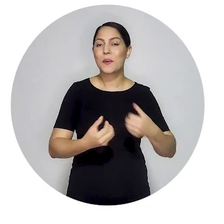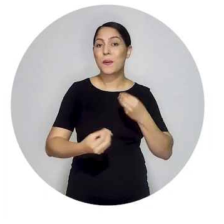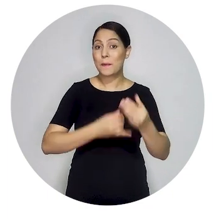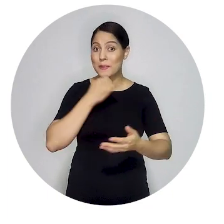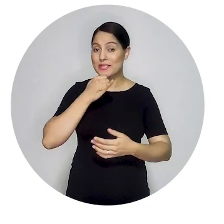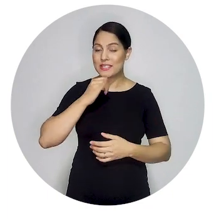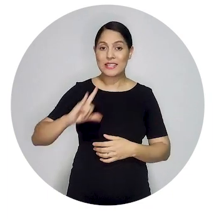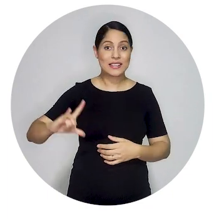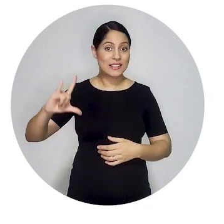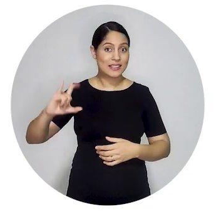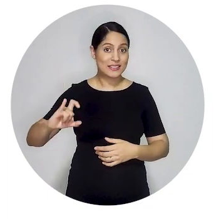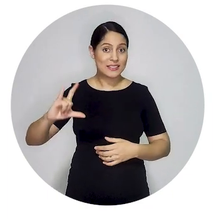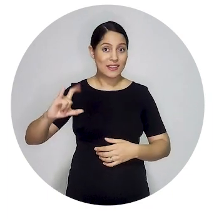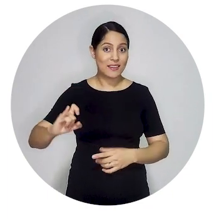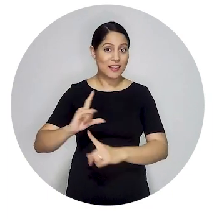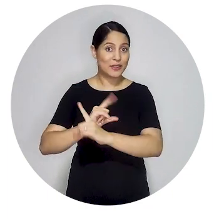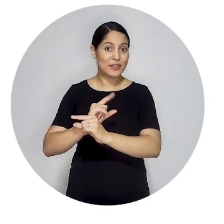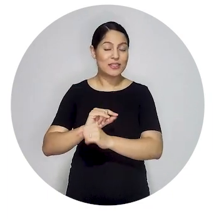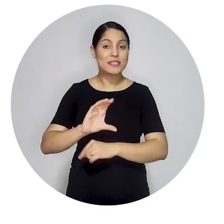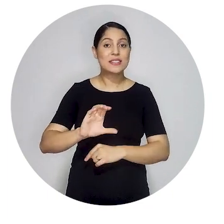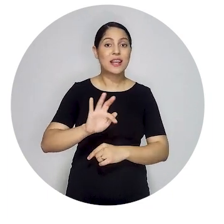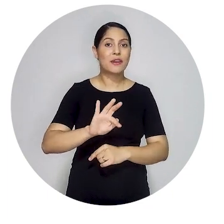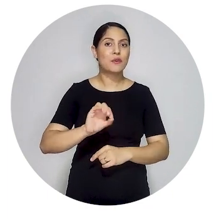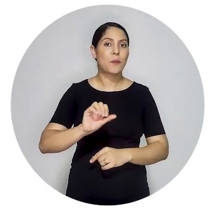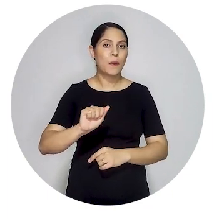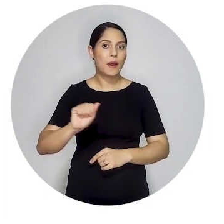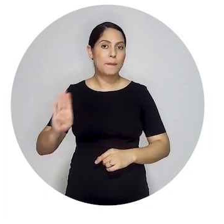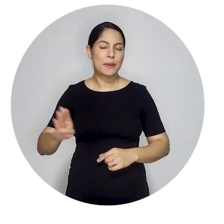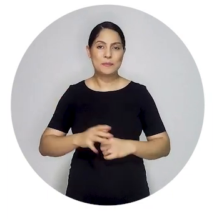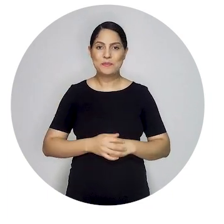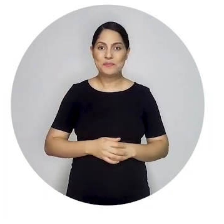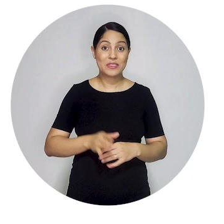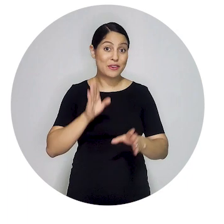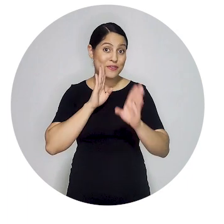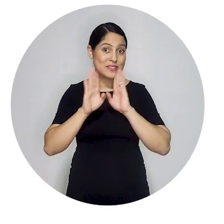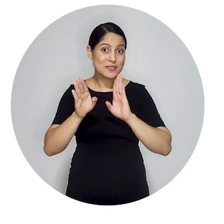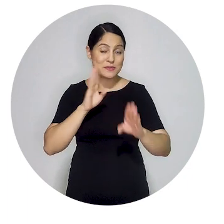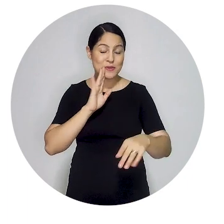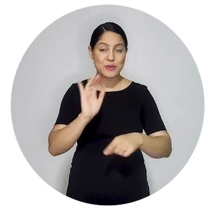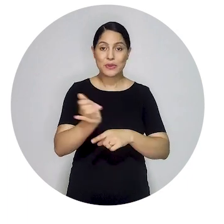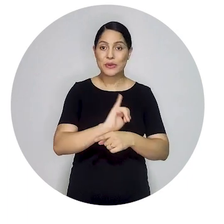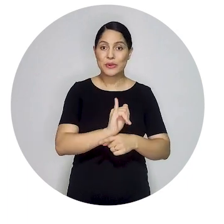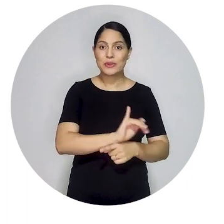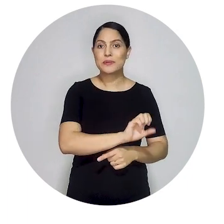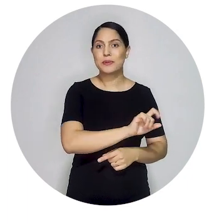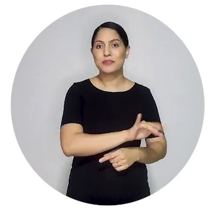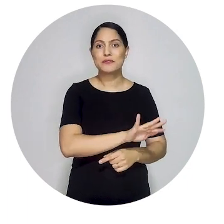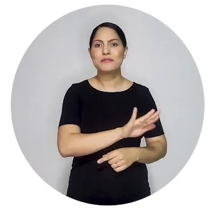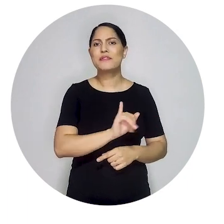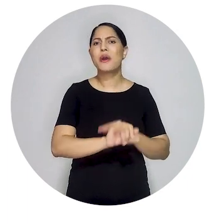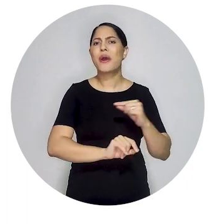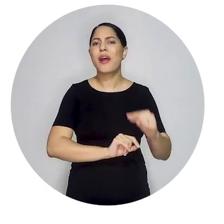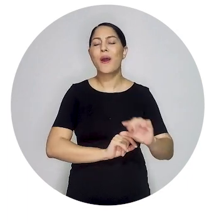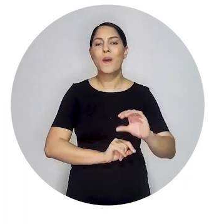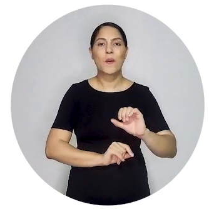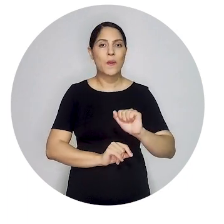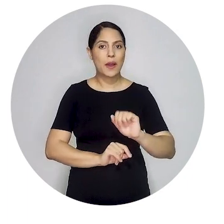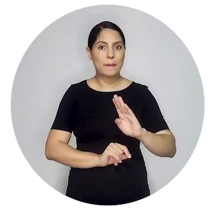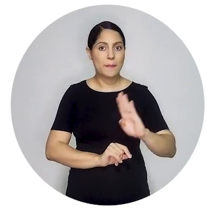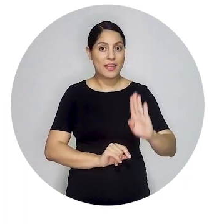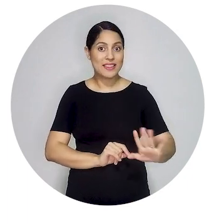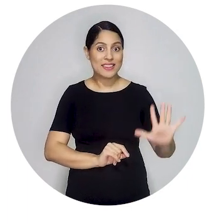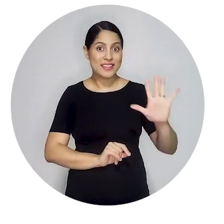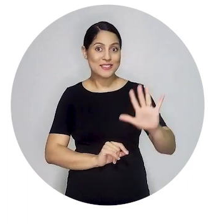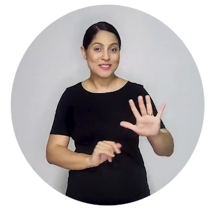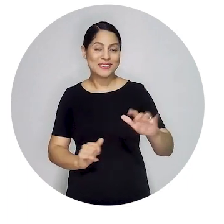parte do nosso universo OAB. No Instagram e no Twitter, você encontra a gente pelo arroba CFOAB. Já no Facebook, YouTube e Spotify,